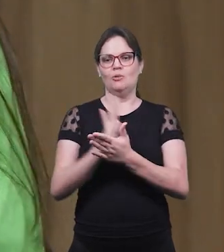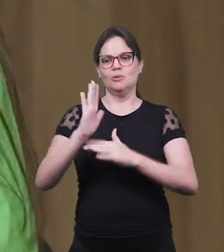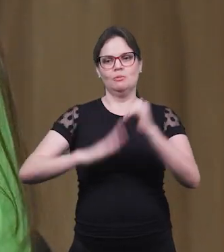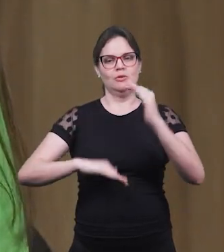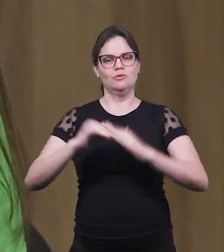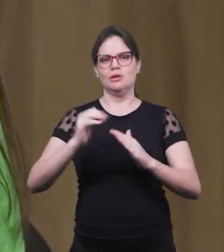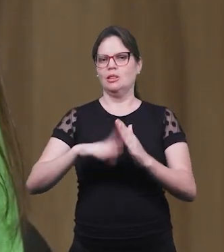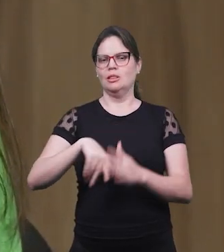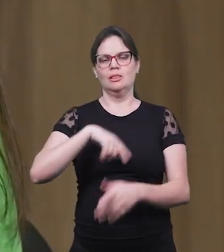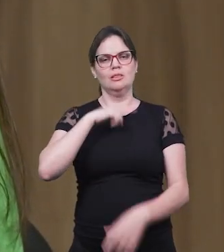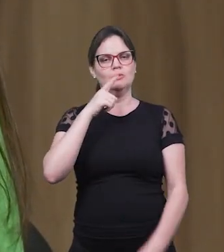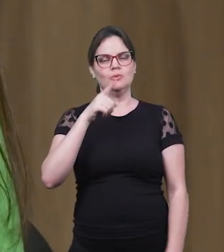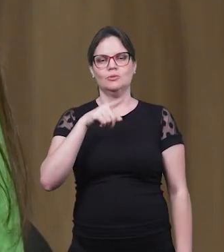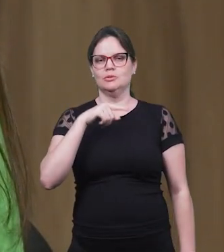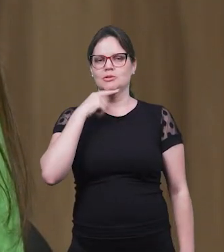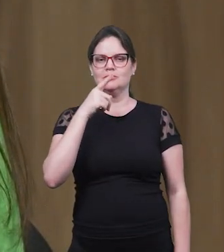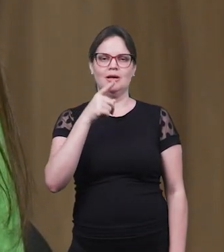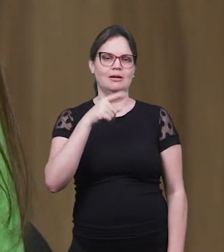não têm